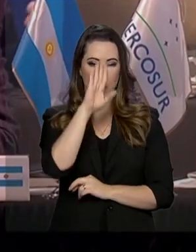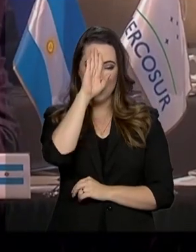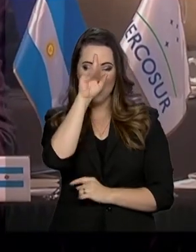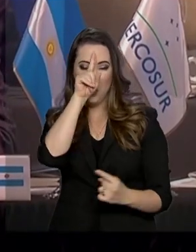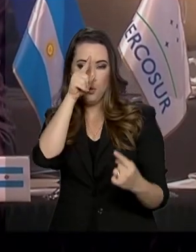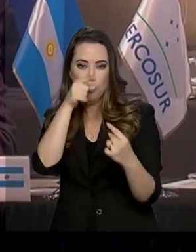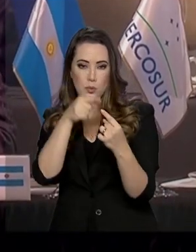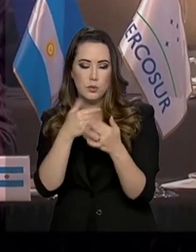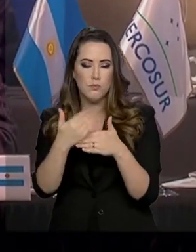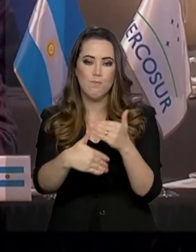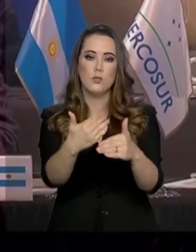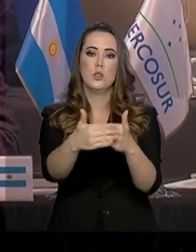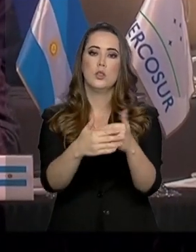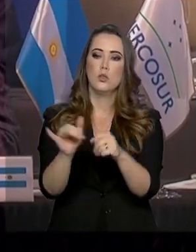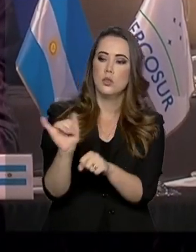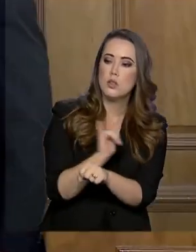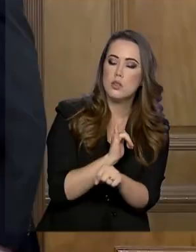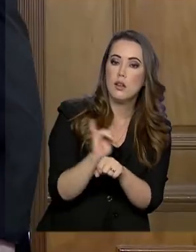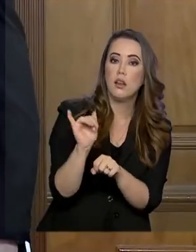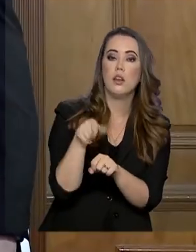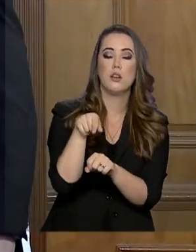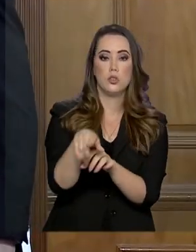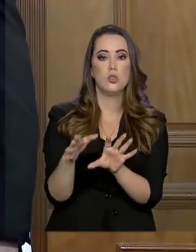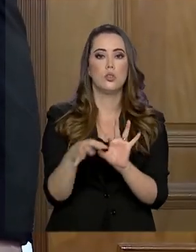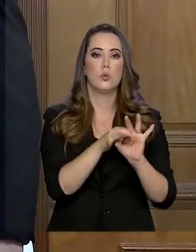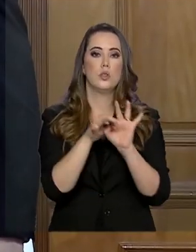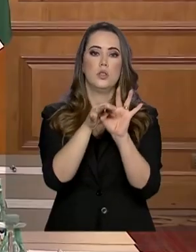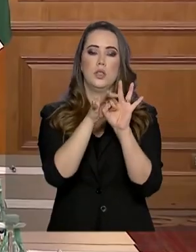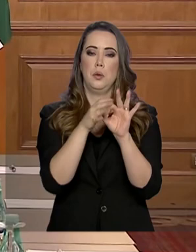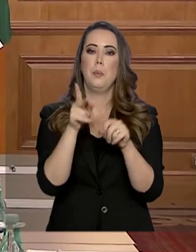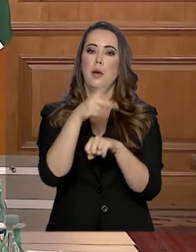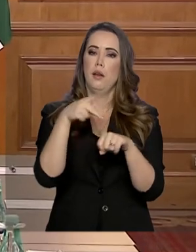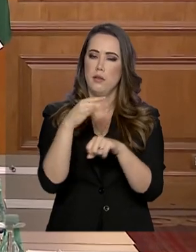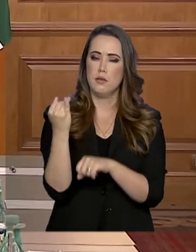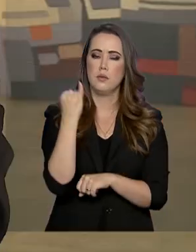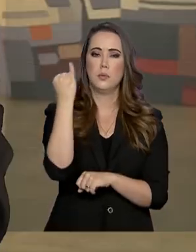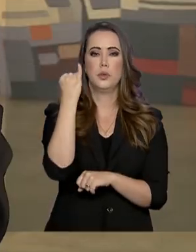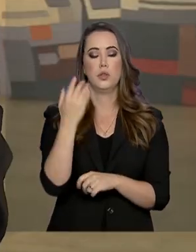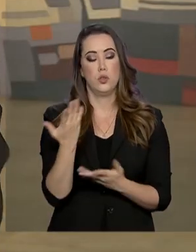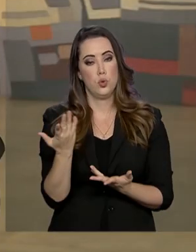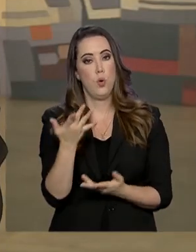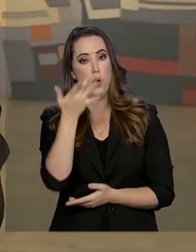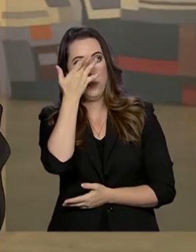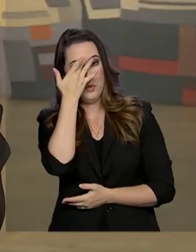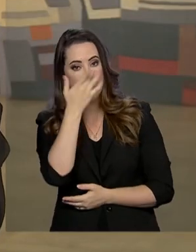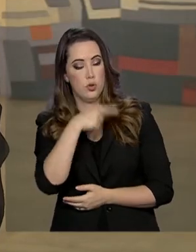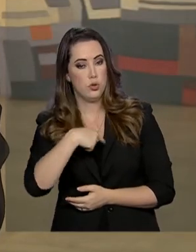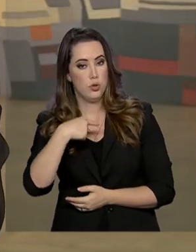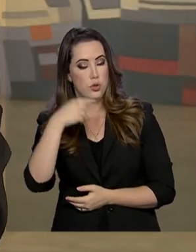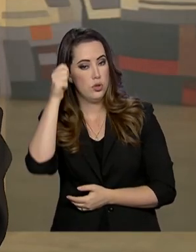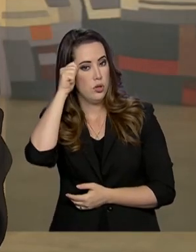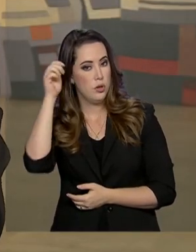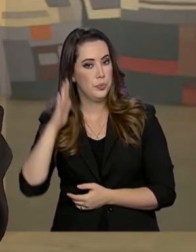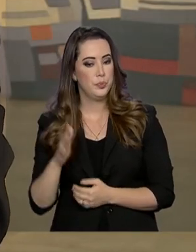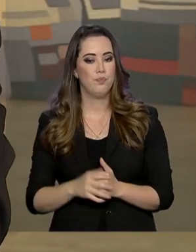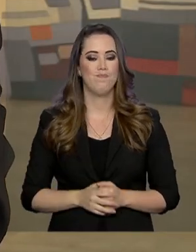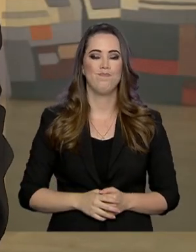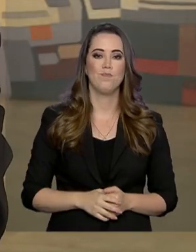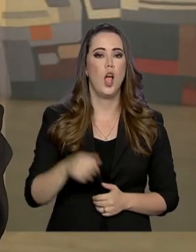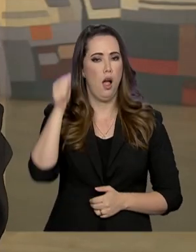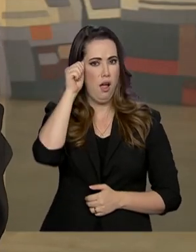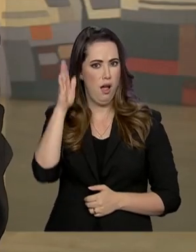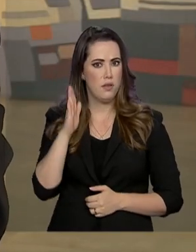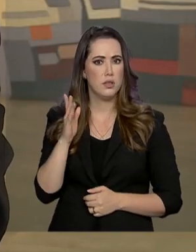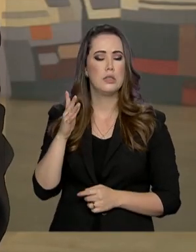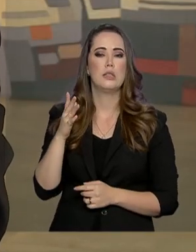manter essas relações e estreitar laços com países como Índia e África do Sul. Os africanos estão muito entusiasmados com essa nova